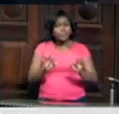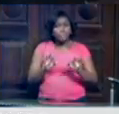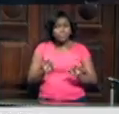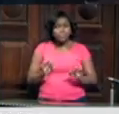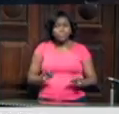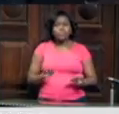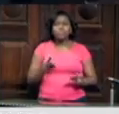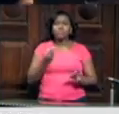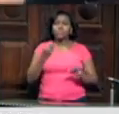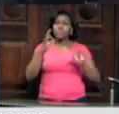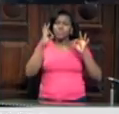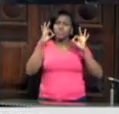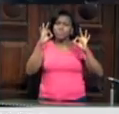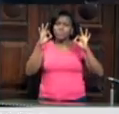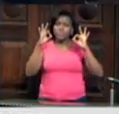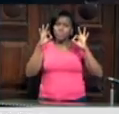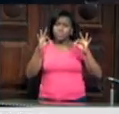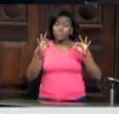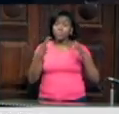muito especial